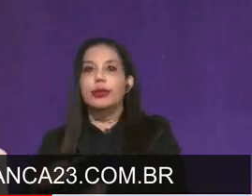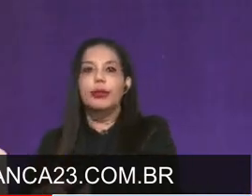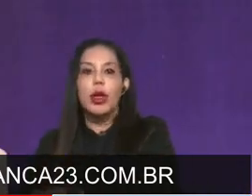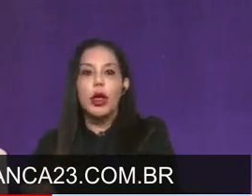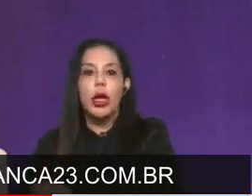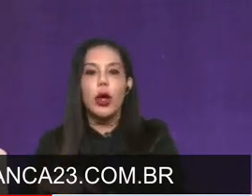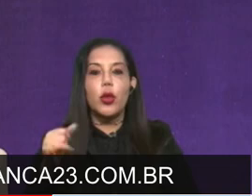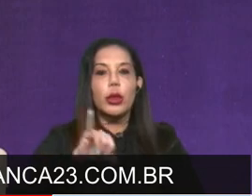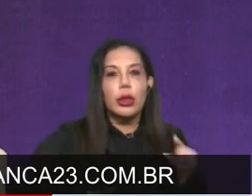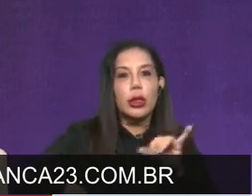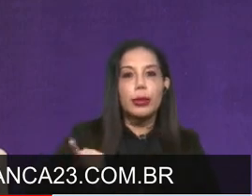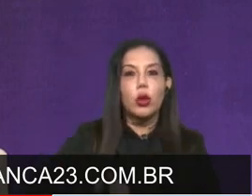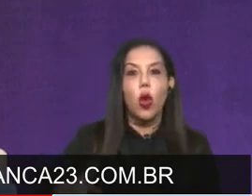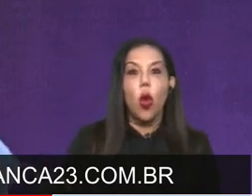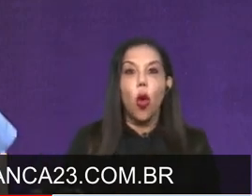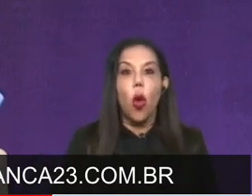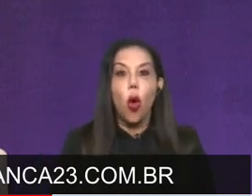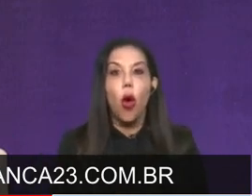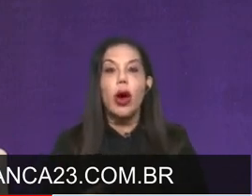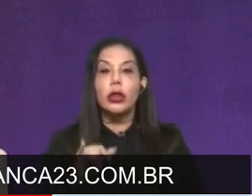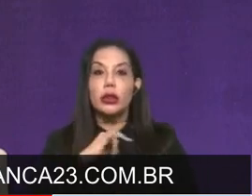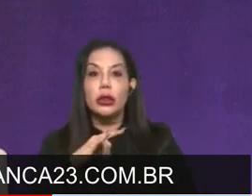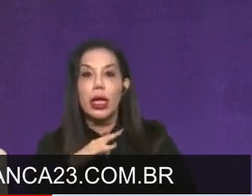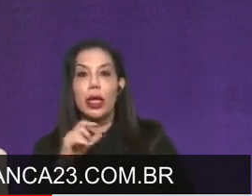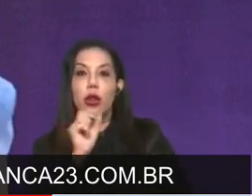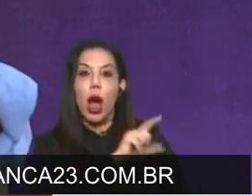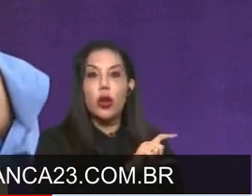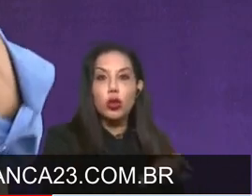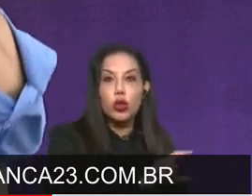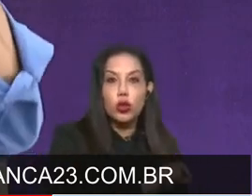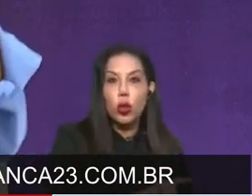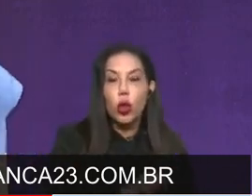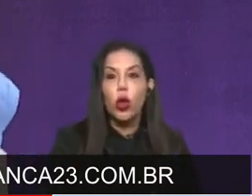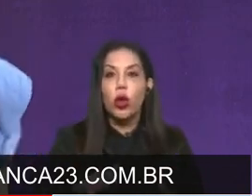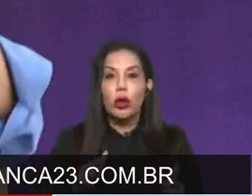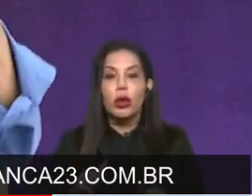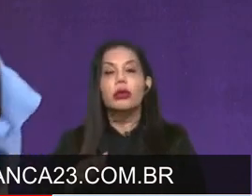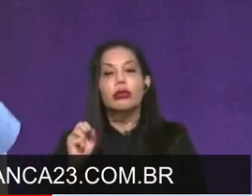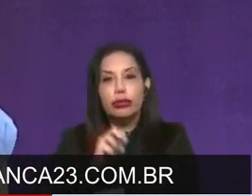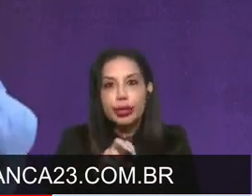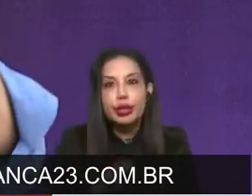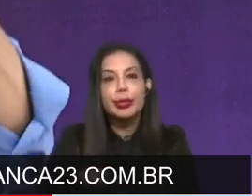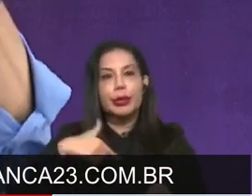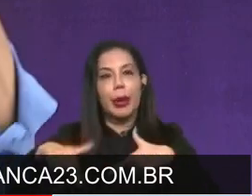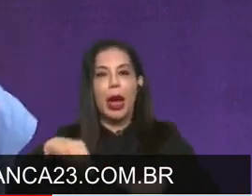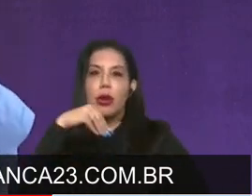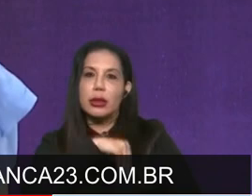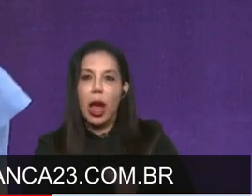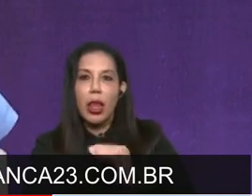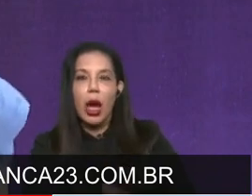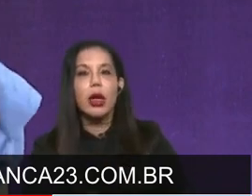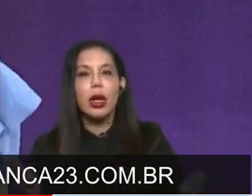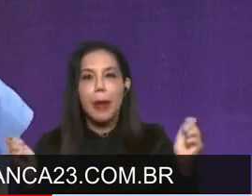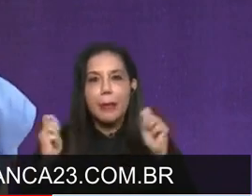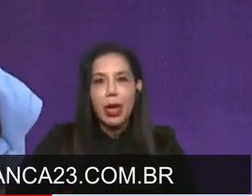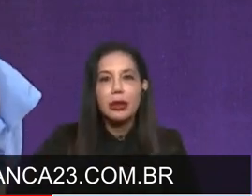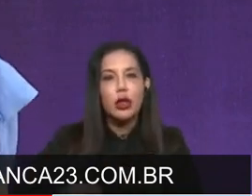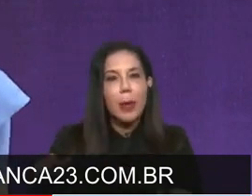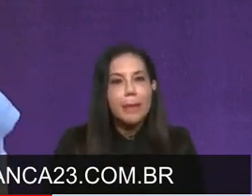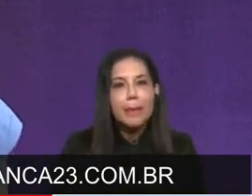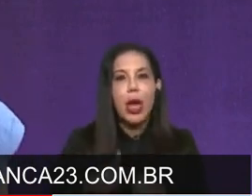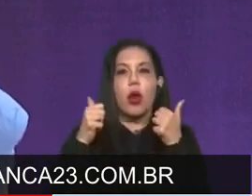A gente tem hoje um autódromo que fecha no azul e que gera emprego, que gera renda e que tem capacidade de